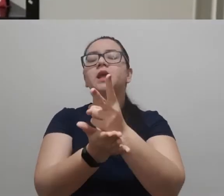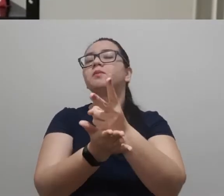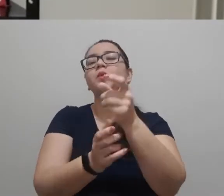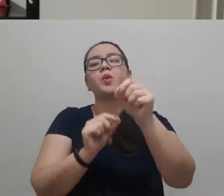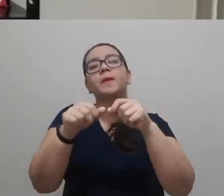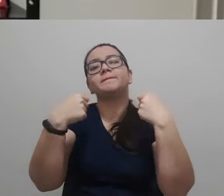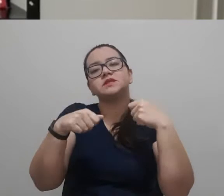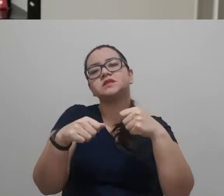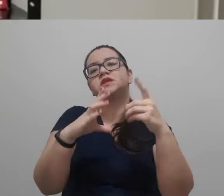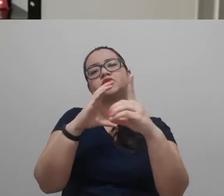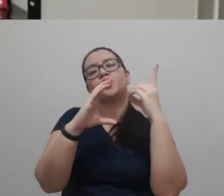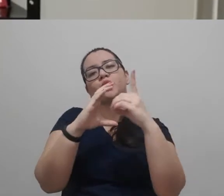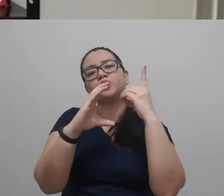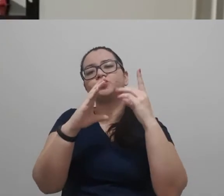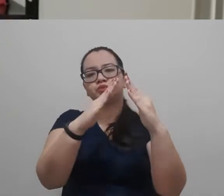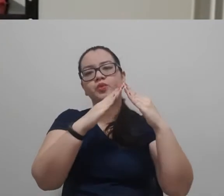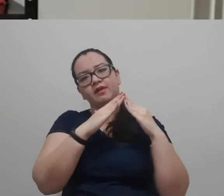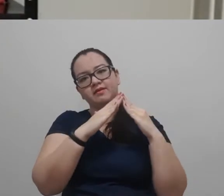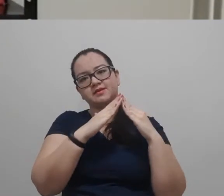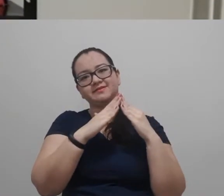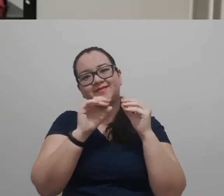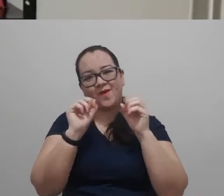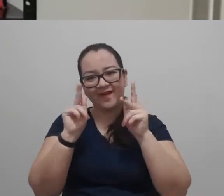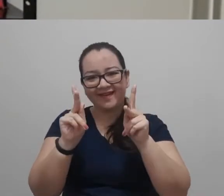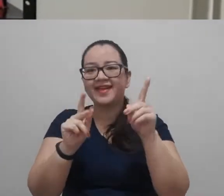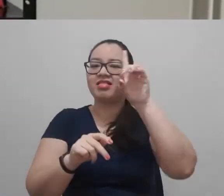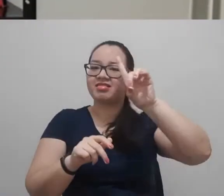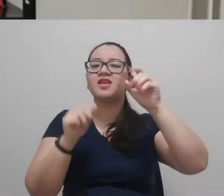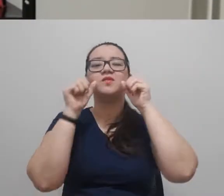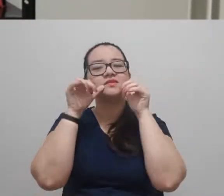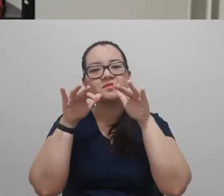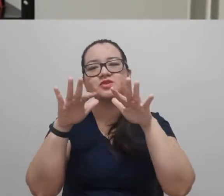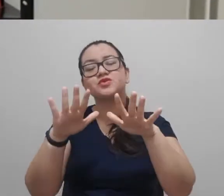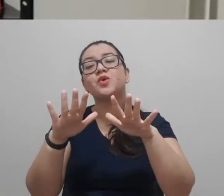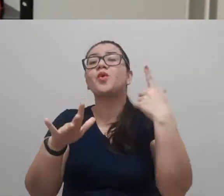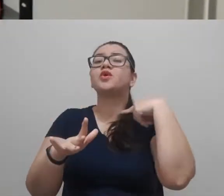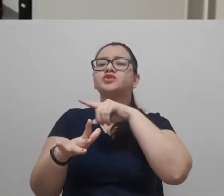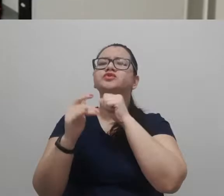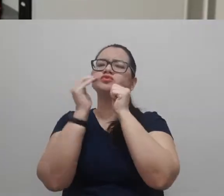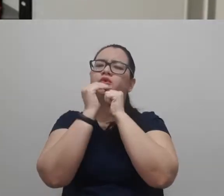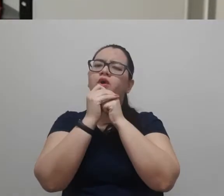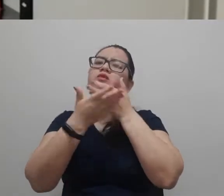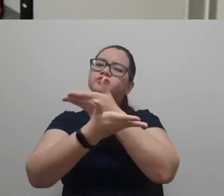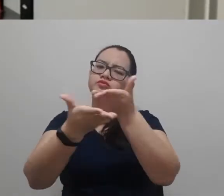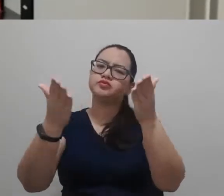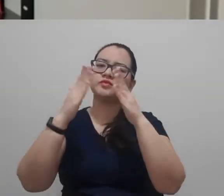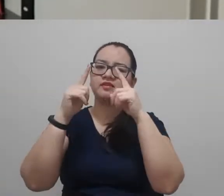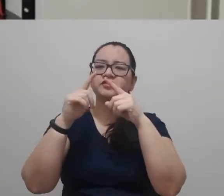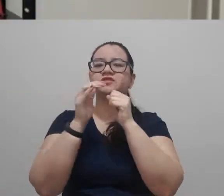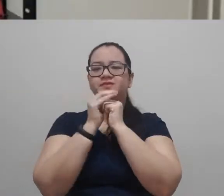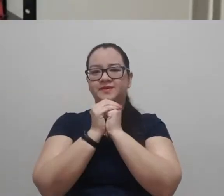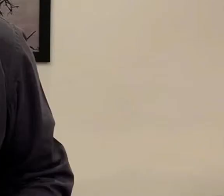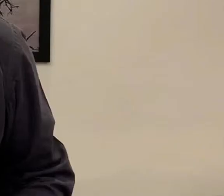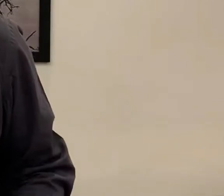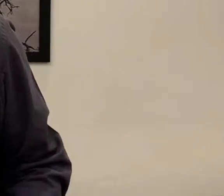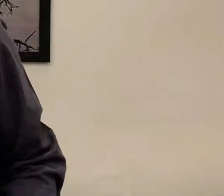atividades necessárias para fazer um cultinho doméstico, certo? Deus abençoe vocês e estamos em oração por toda a igreja.